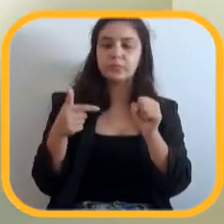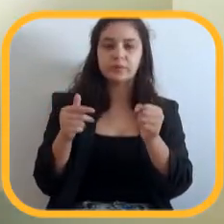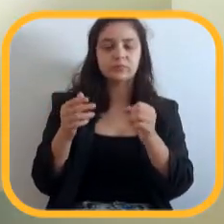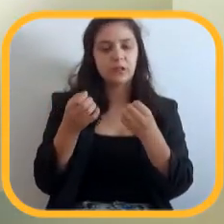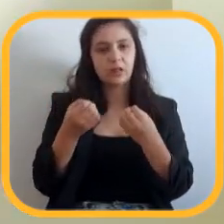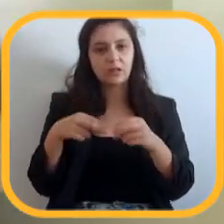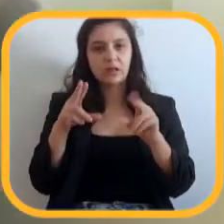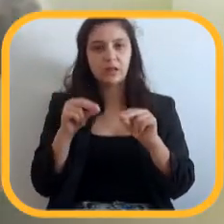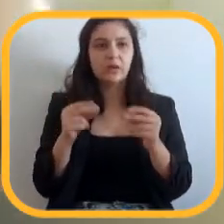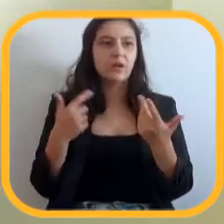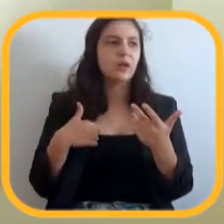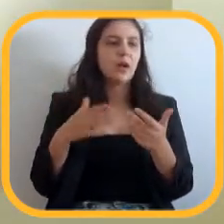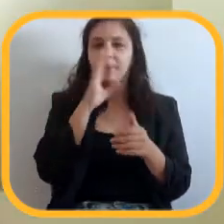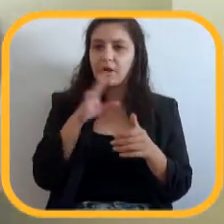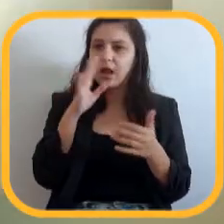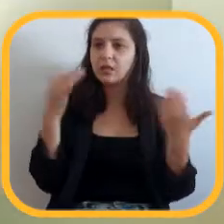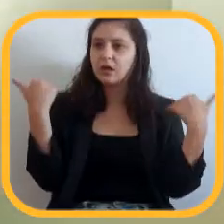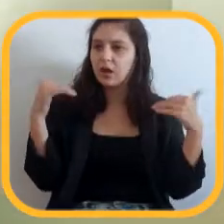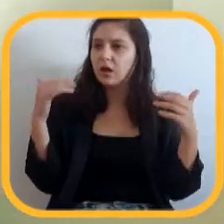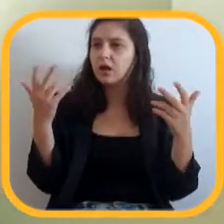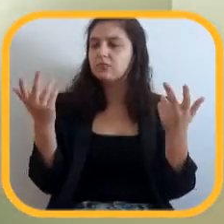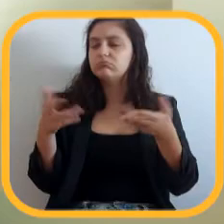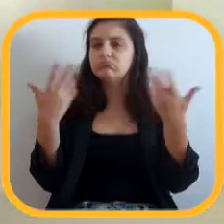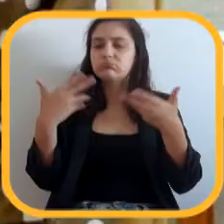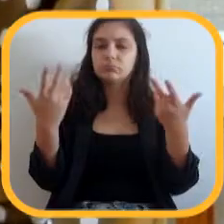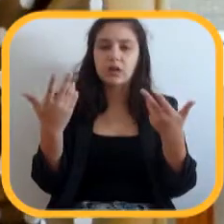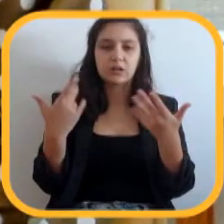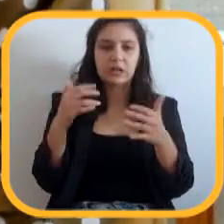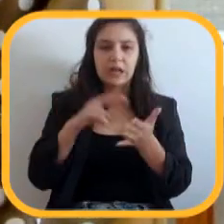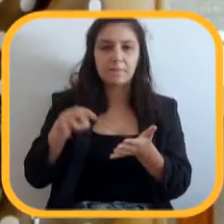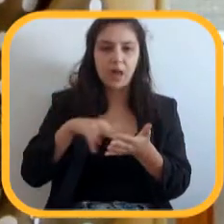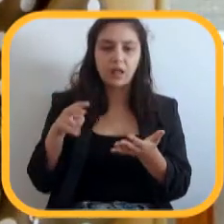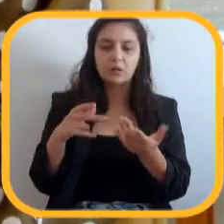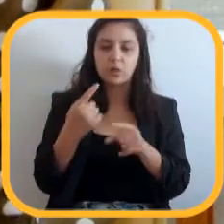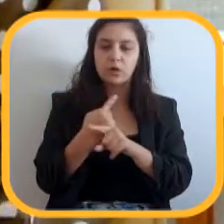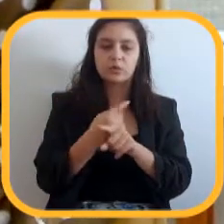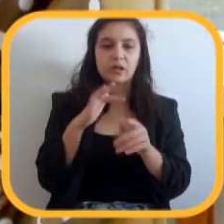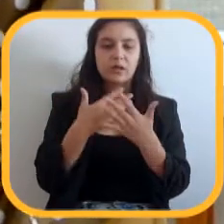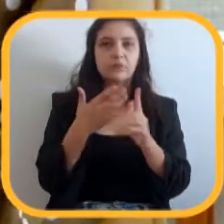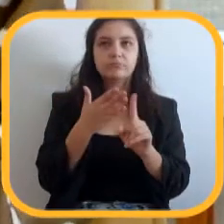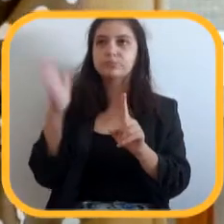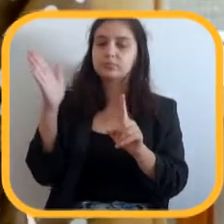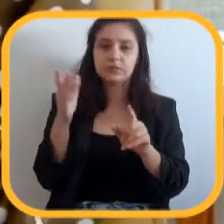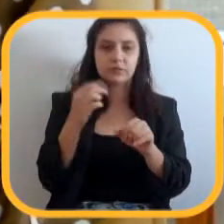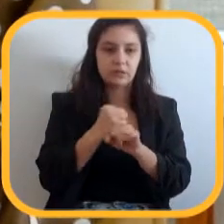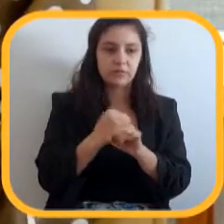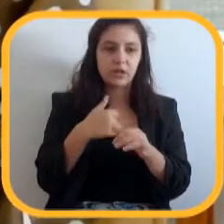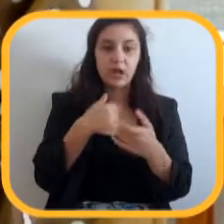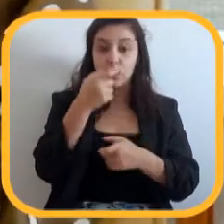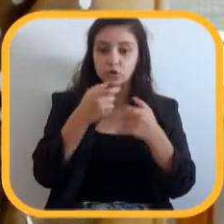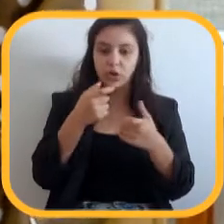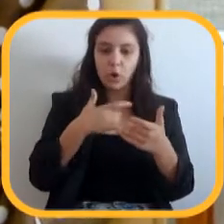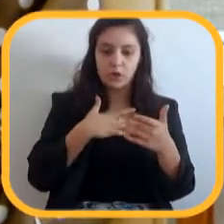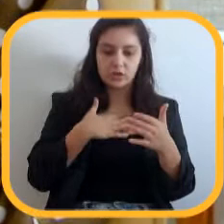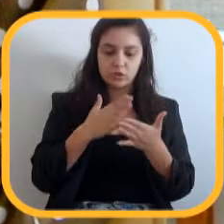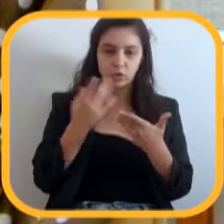exercício, caminhadas, qualquer coisa que te distraia do dia-a-dia do trabalho. Não é só a organização que tem de mudar, são também as próprias pessoas. Elas também têm de reconhecer